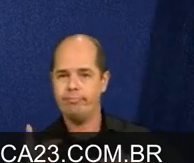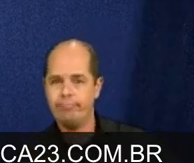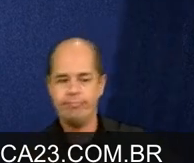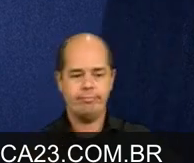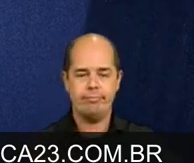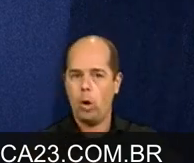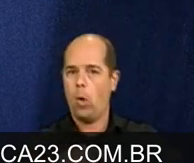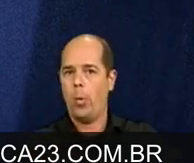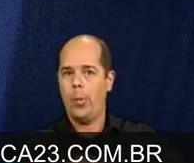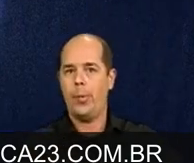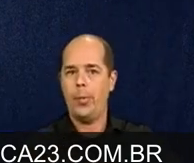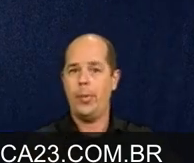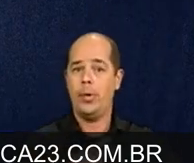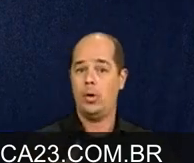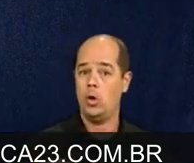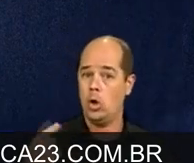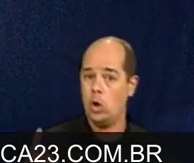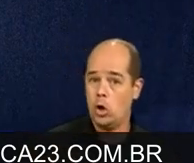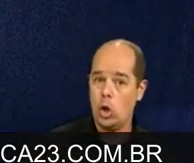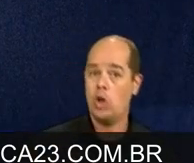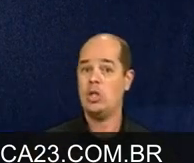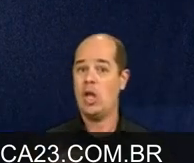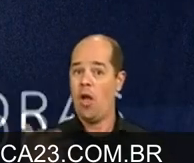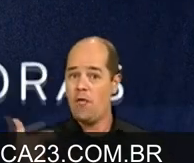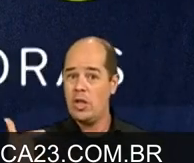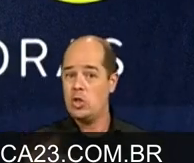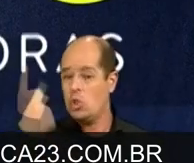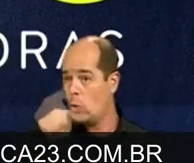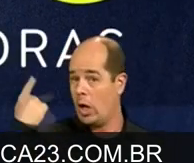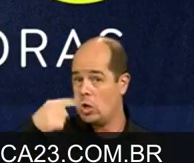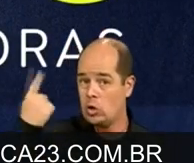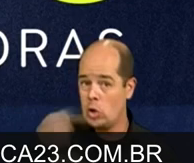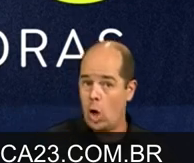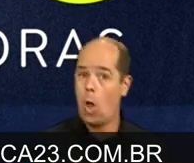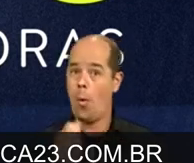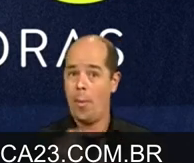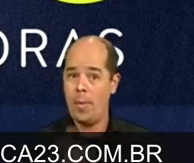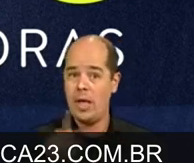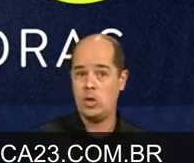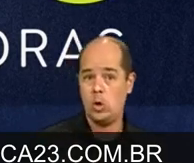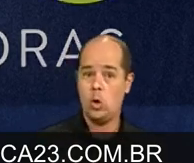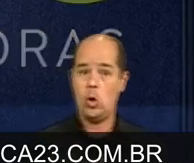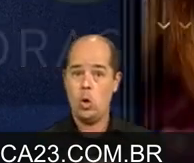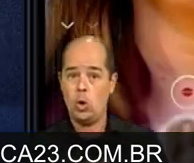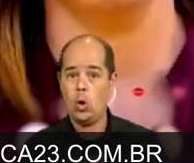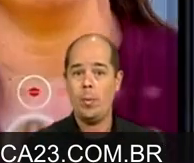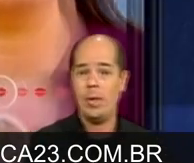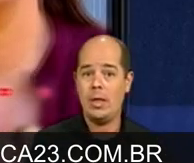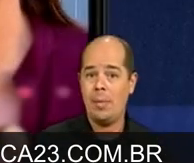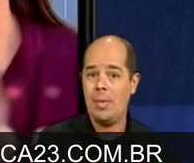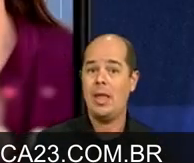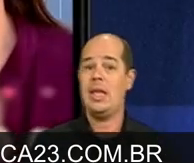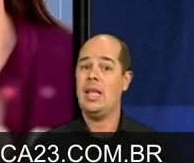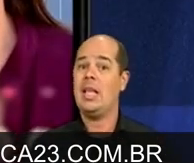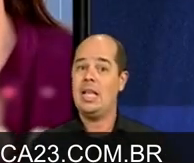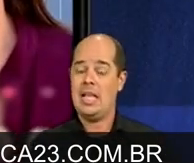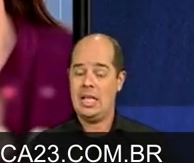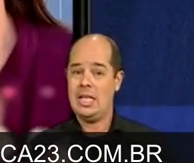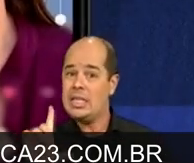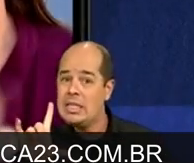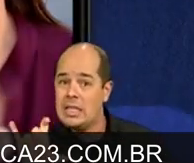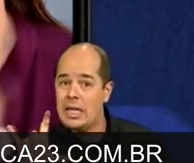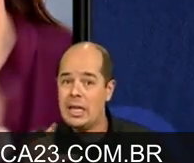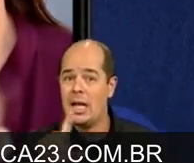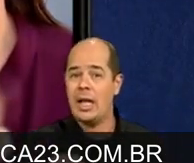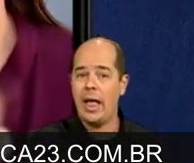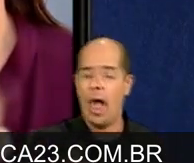média 22 horas por mês no YouTube e quase 16 horas no Instagram. São tantos efeitos de imagem à nossa